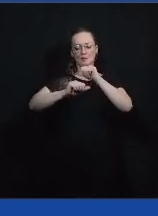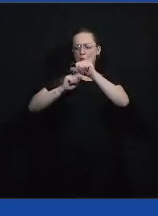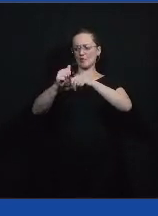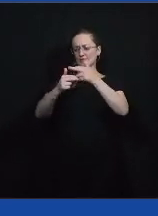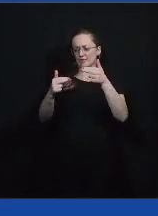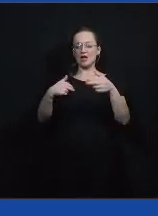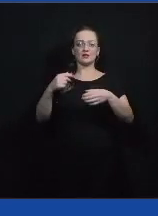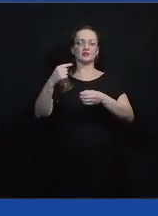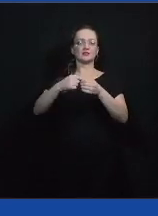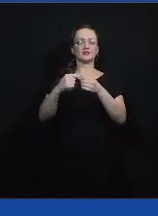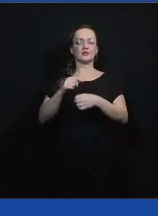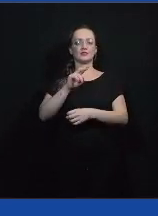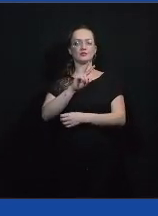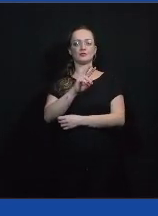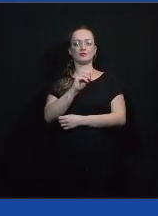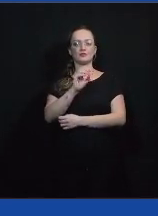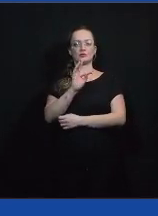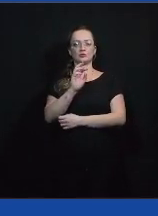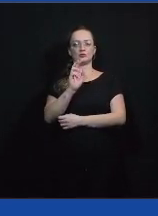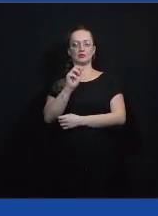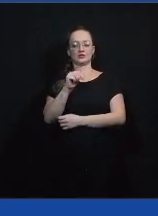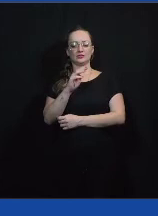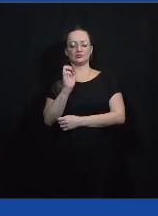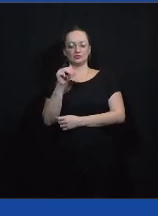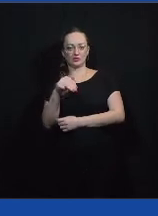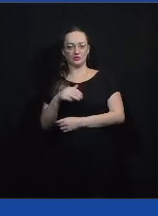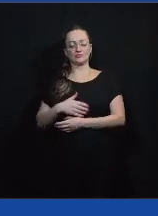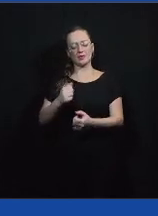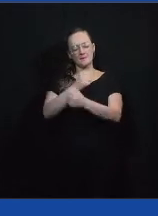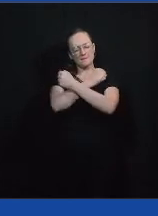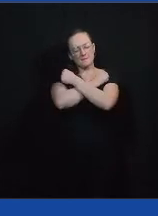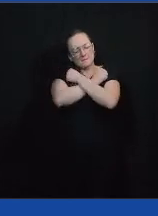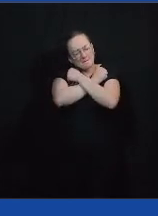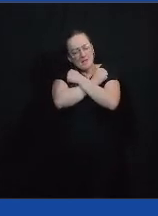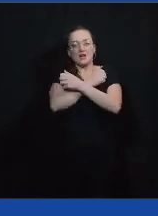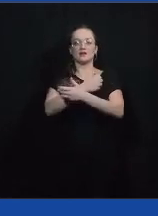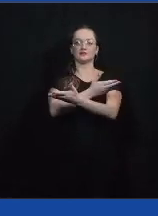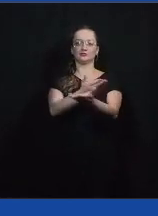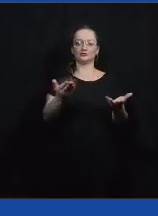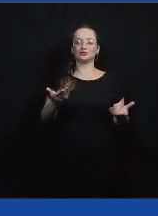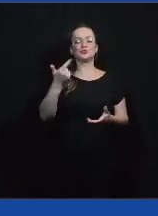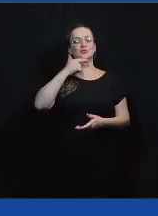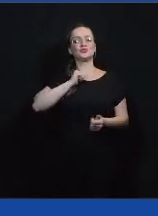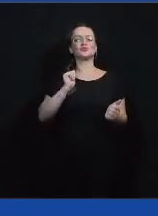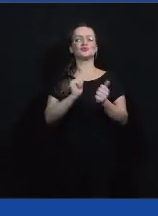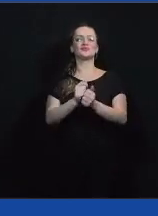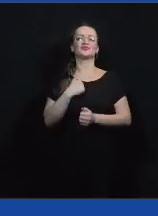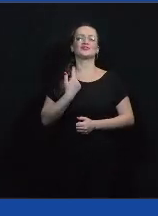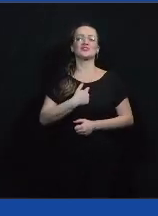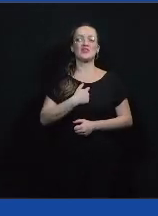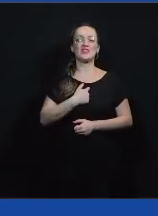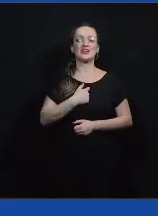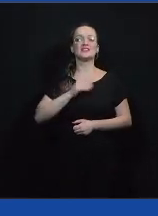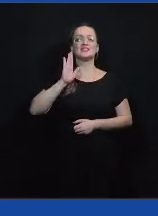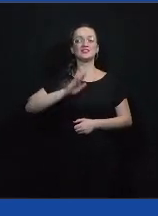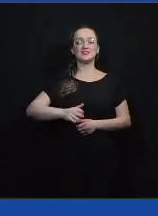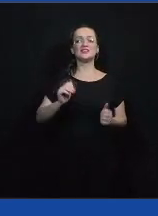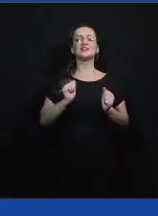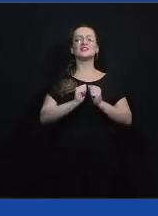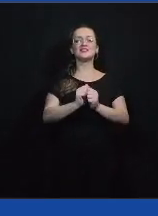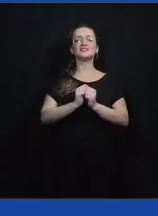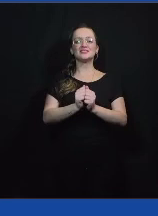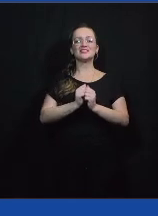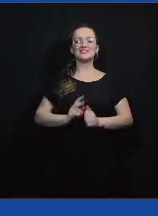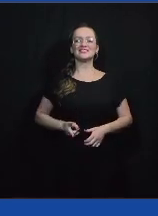importantes da cidade de mutante o nosso grande abraço a todos que puderem estar conosco e fiquem acompanha aí